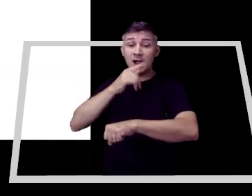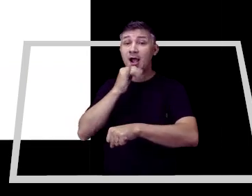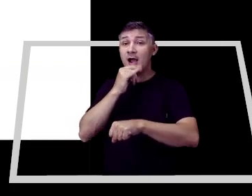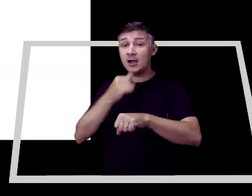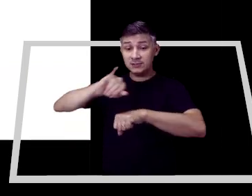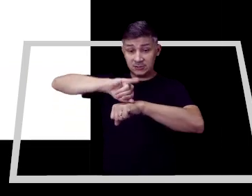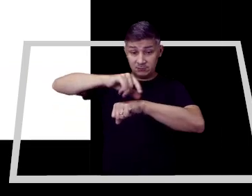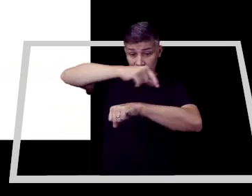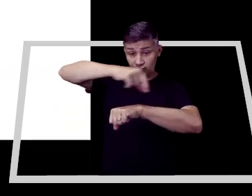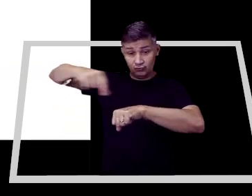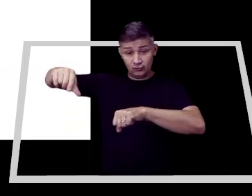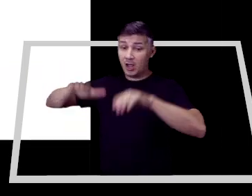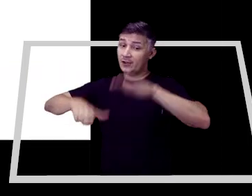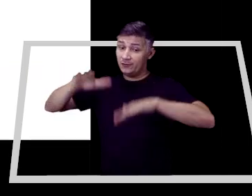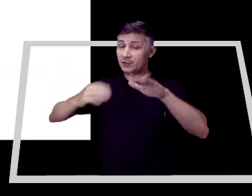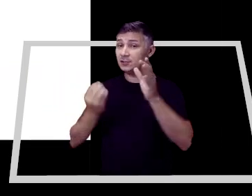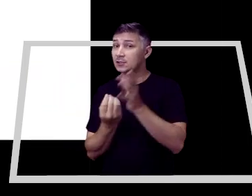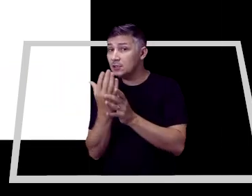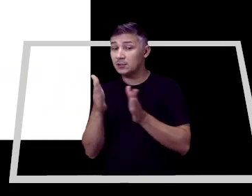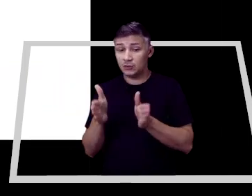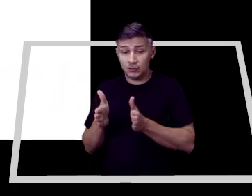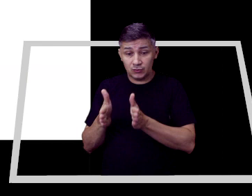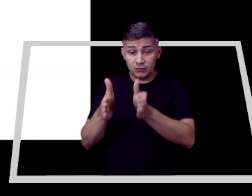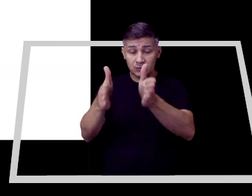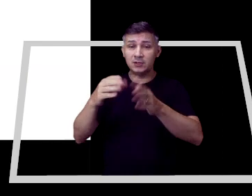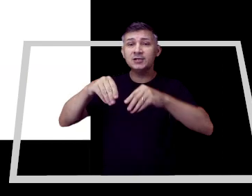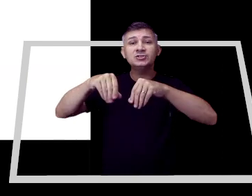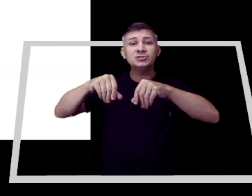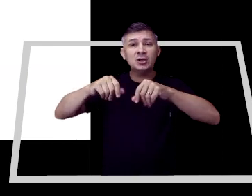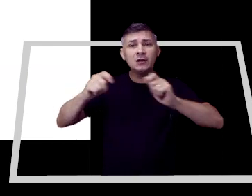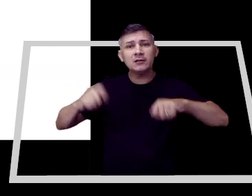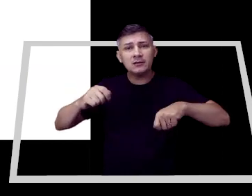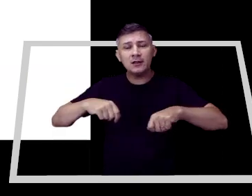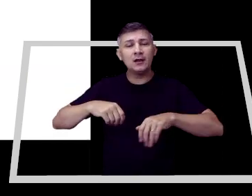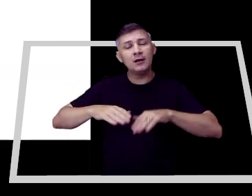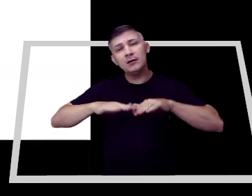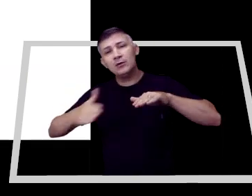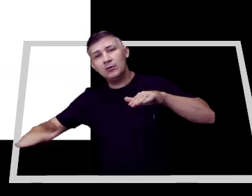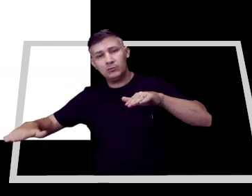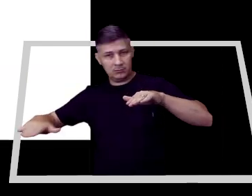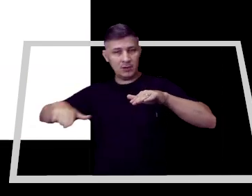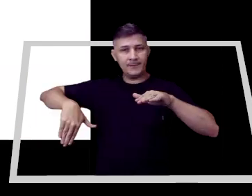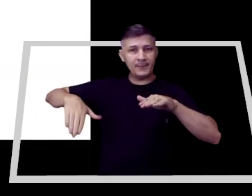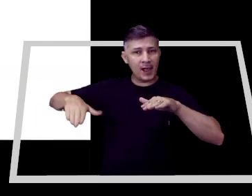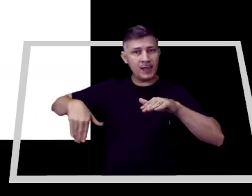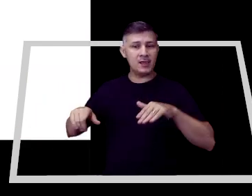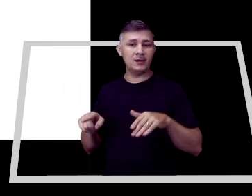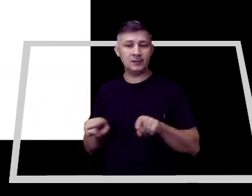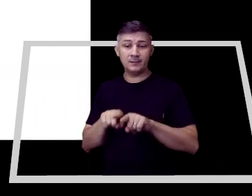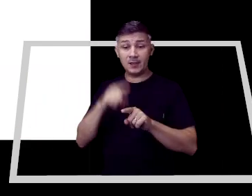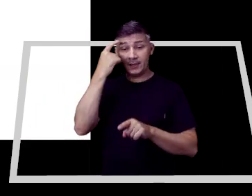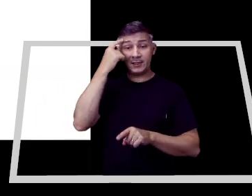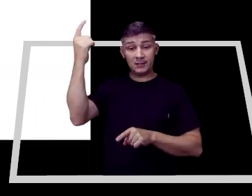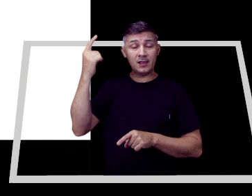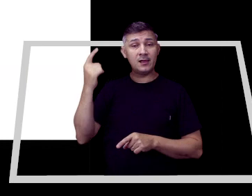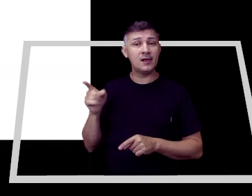assim, sob a água, numa outra estrutura, às vezes criando uma faixa de areia para permitir uma praia, por exemplo. E